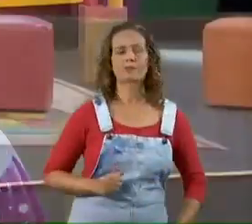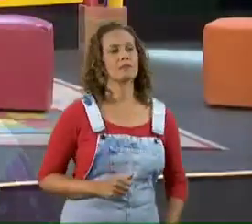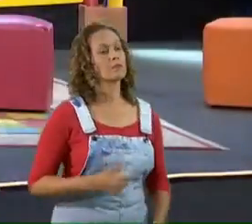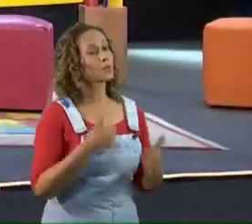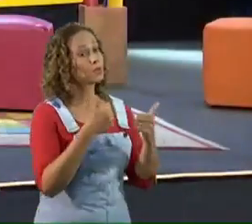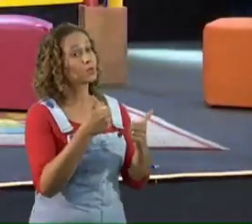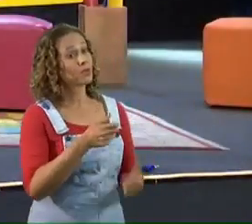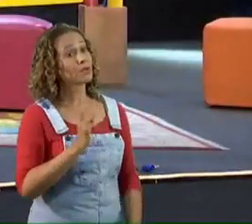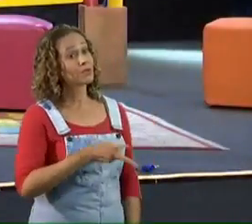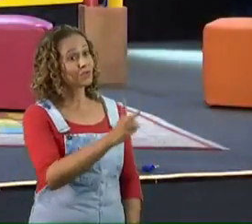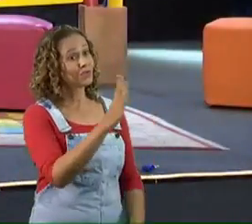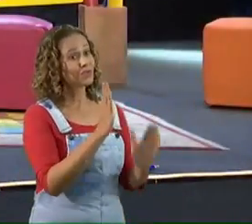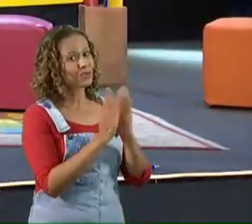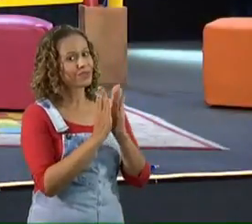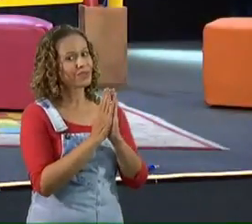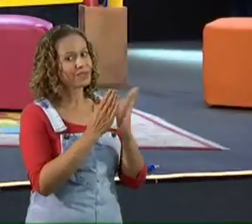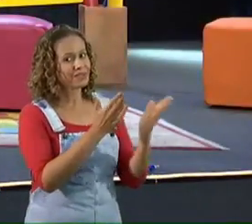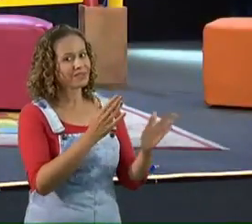oração.